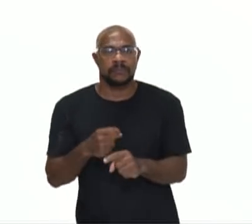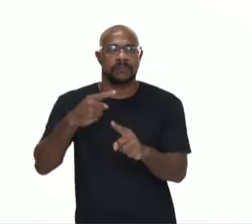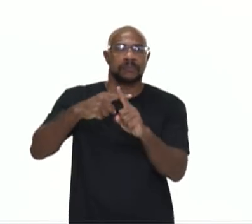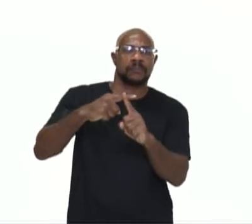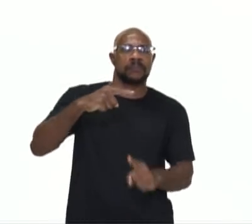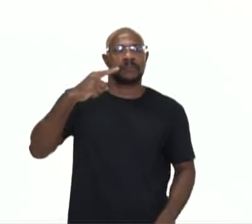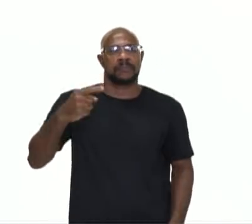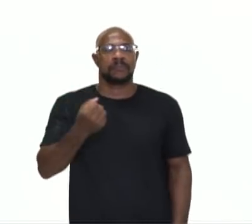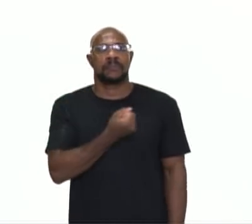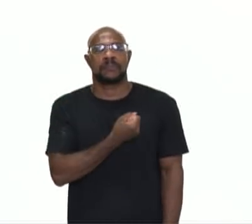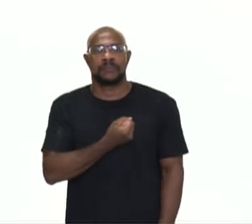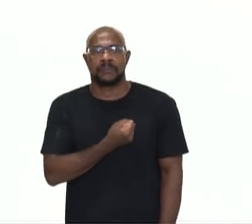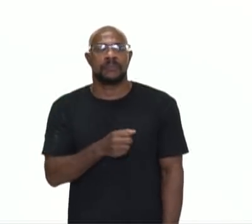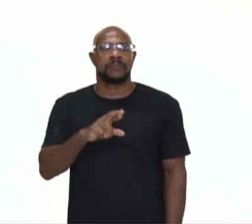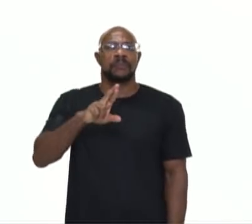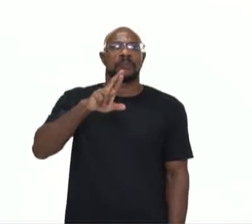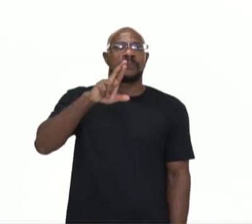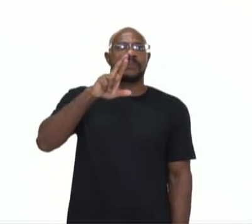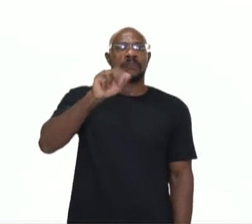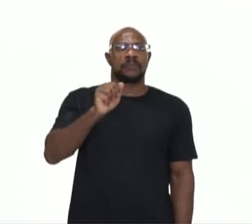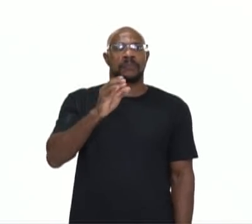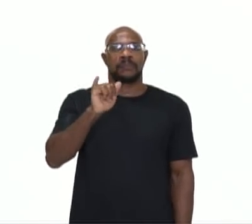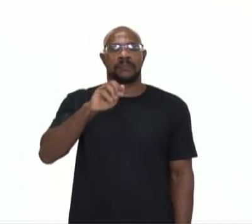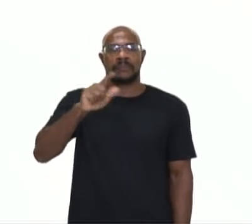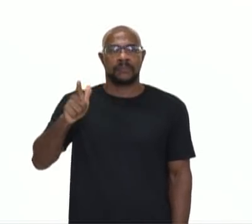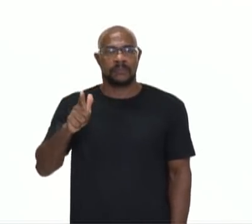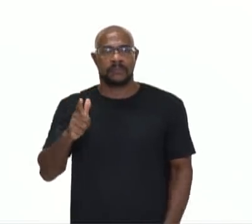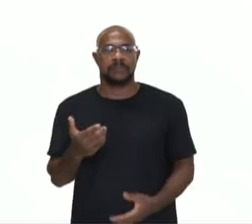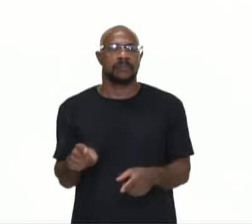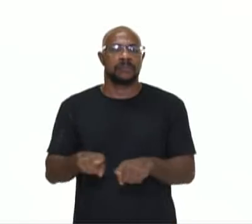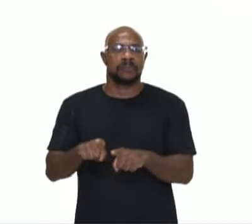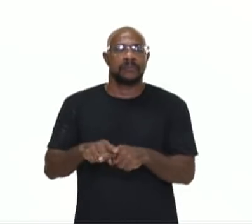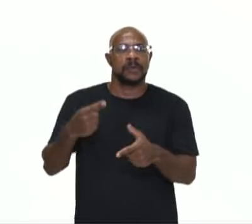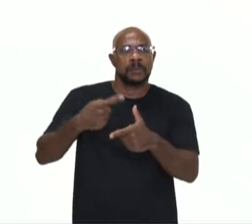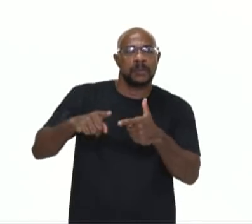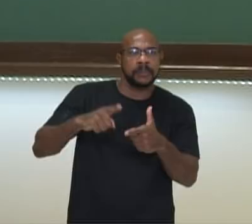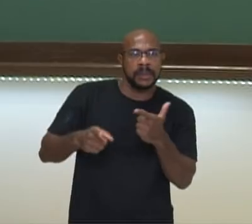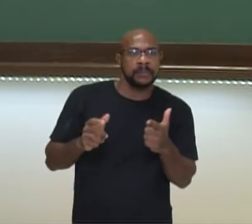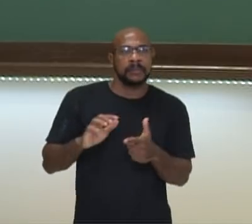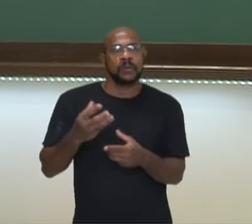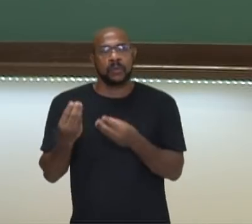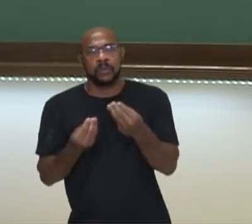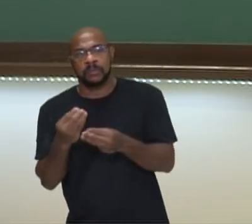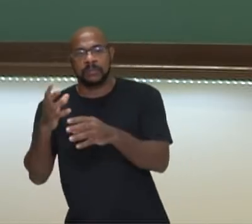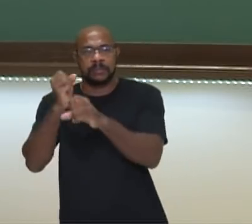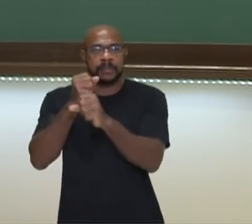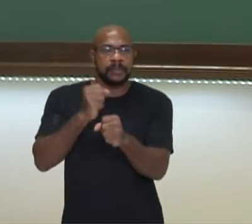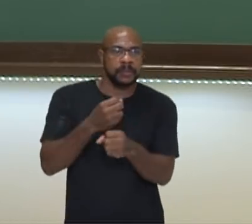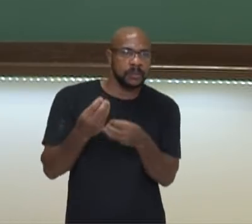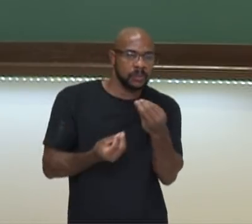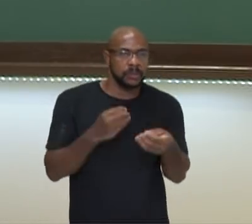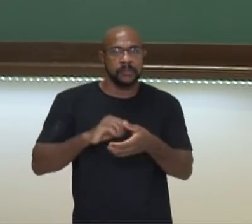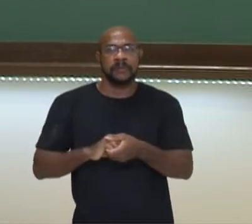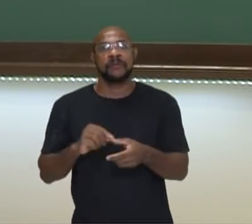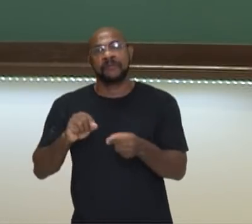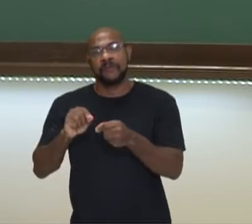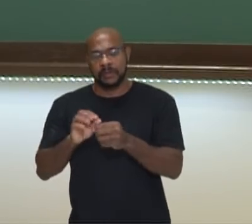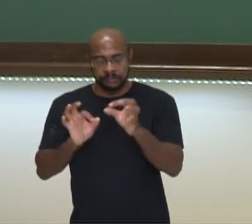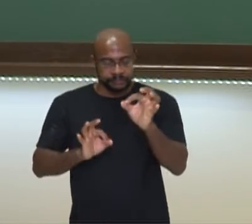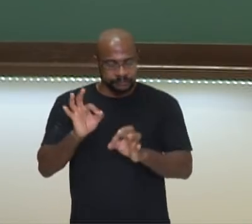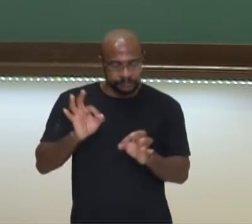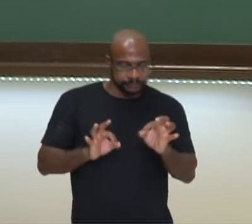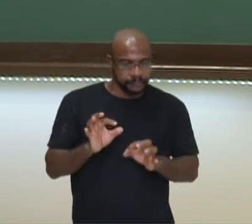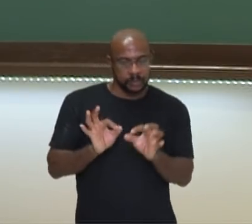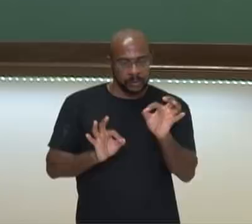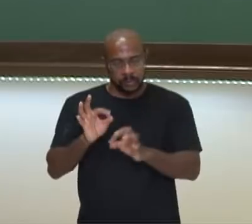racionais, situações problema envolvendo adição e subtração e resolução de exercícios. Faça tudo com cuidado, organize os cálculos